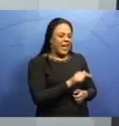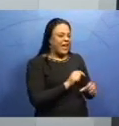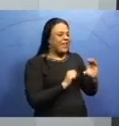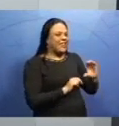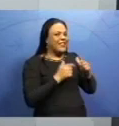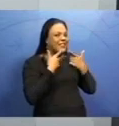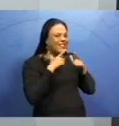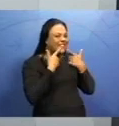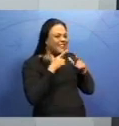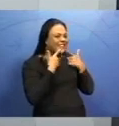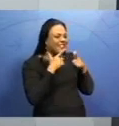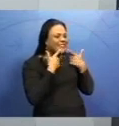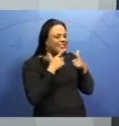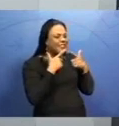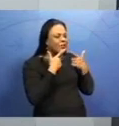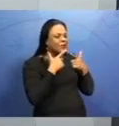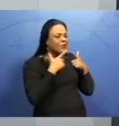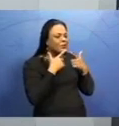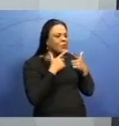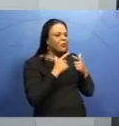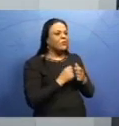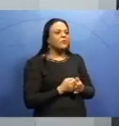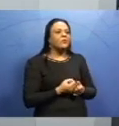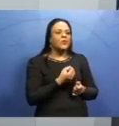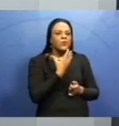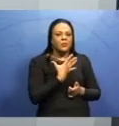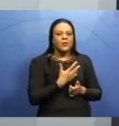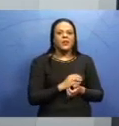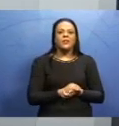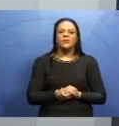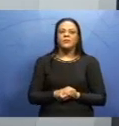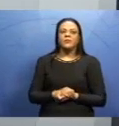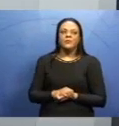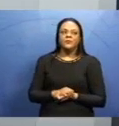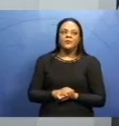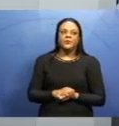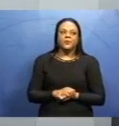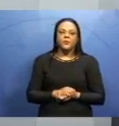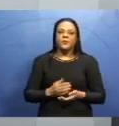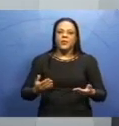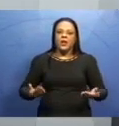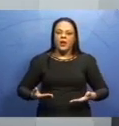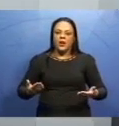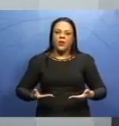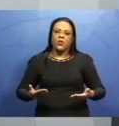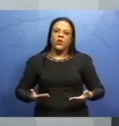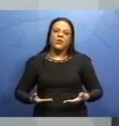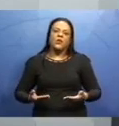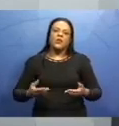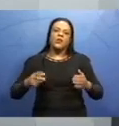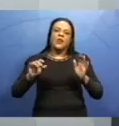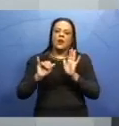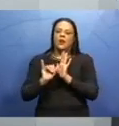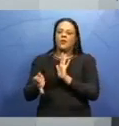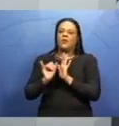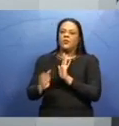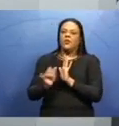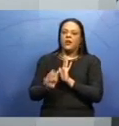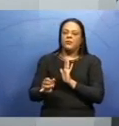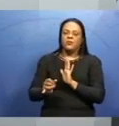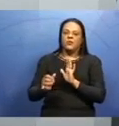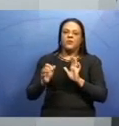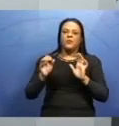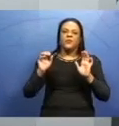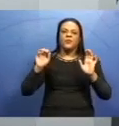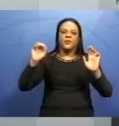Riso, riso, né? Muito bem. Aqui nós vamos para uma outra fábula. A